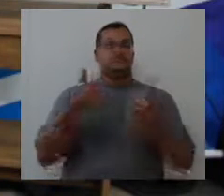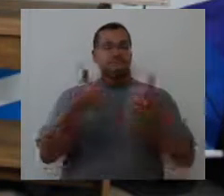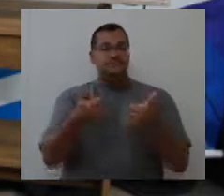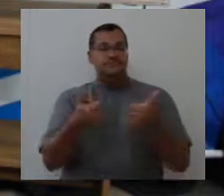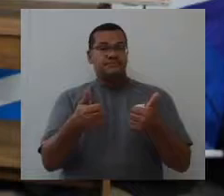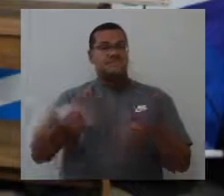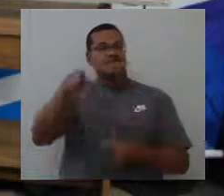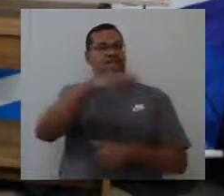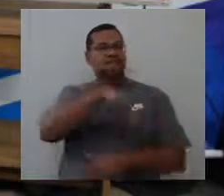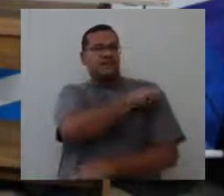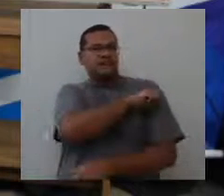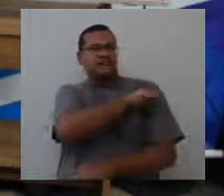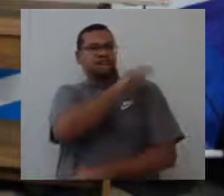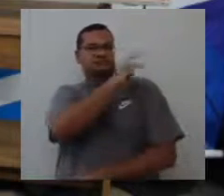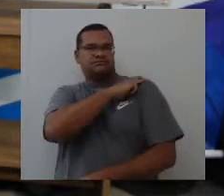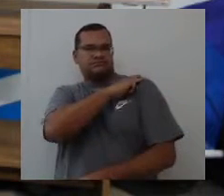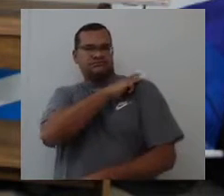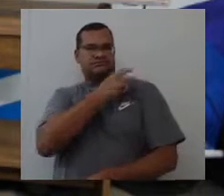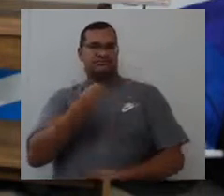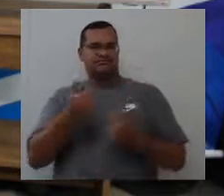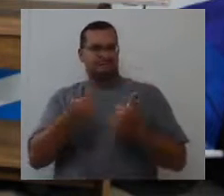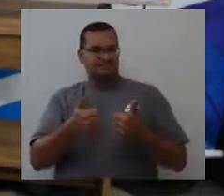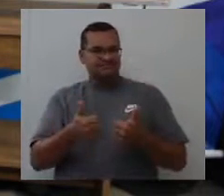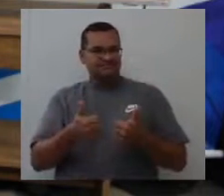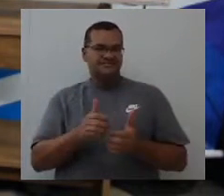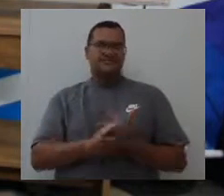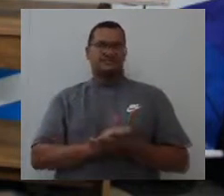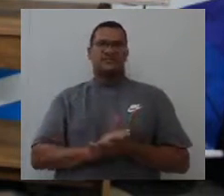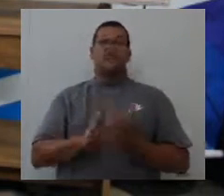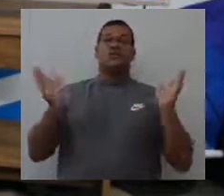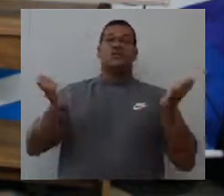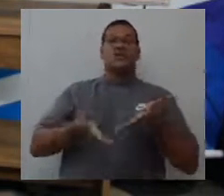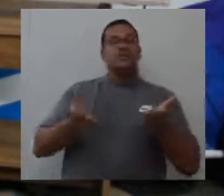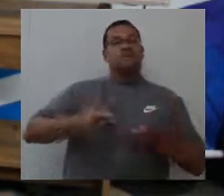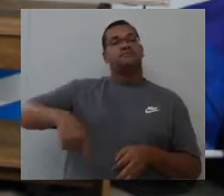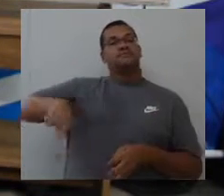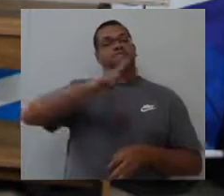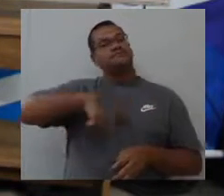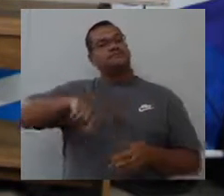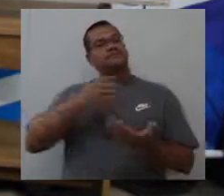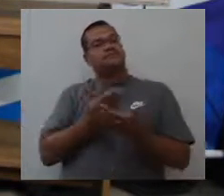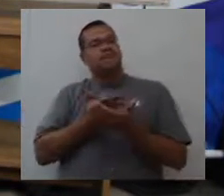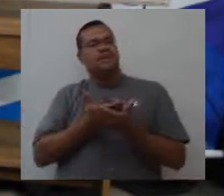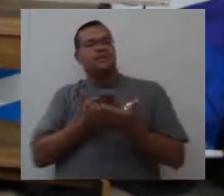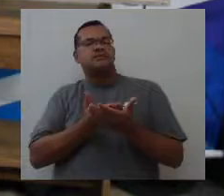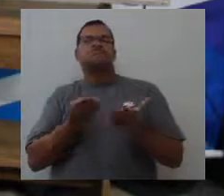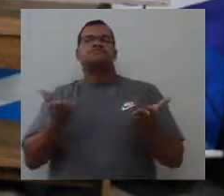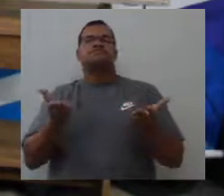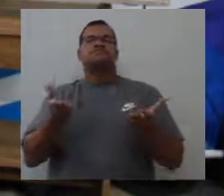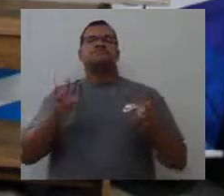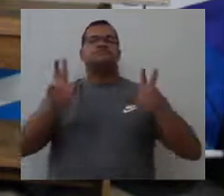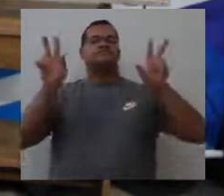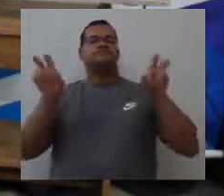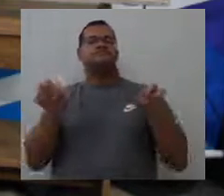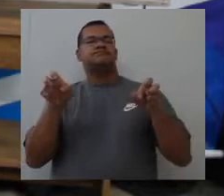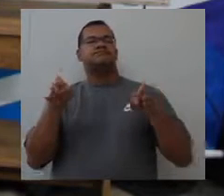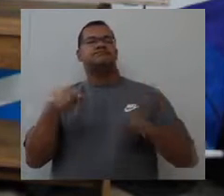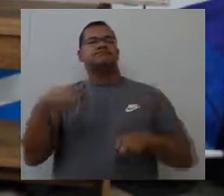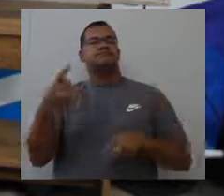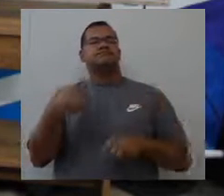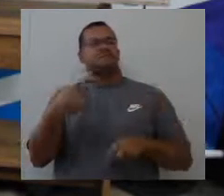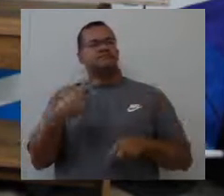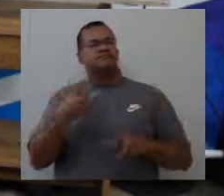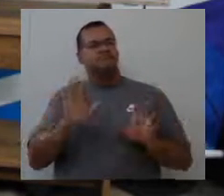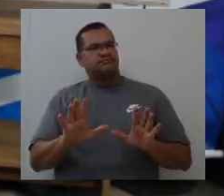Olá, aluno do terceiro ano, beleza? Hoje nós estamos juntos com um tema que é,